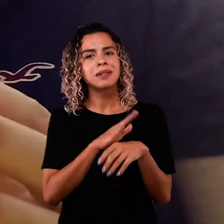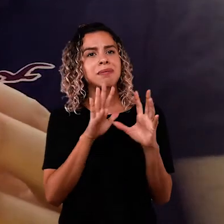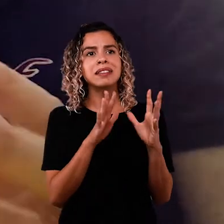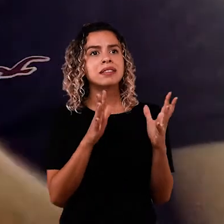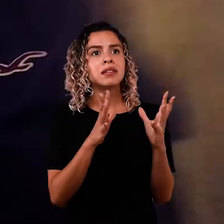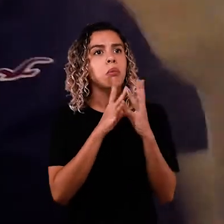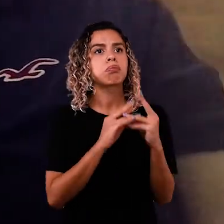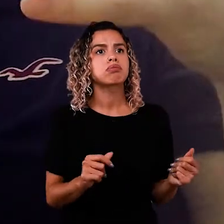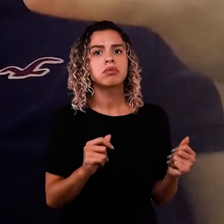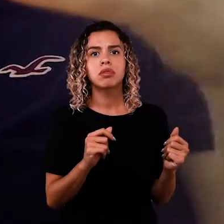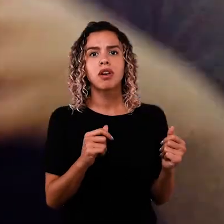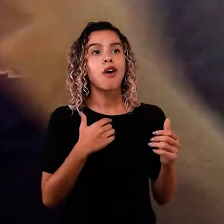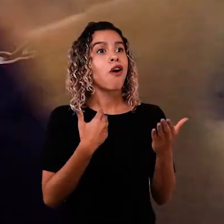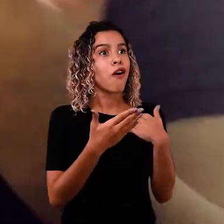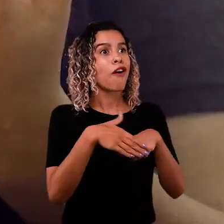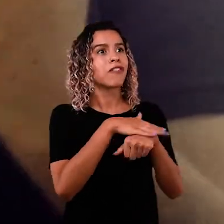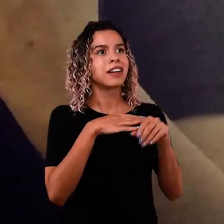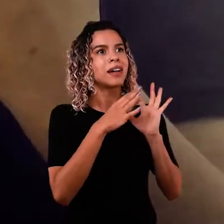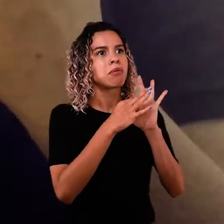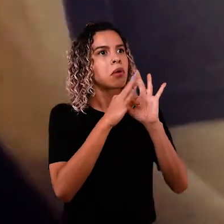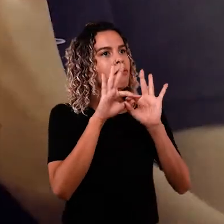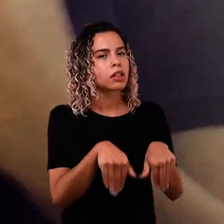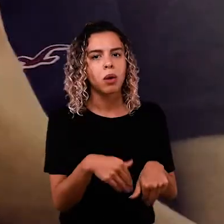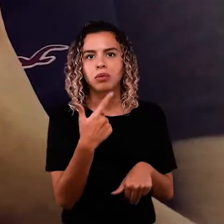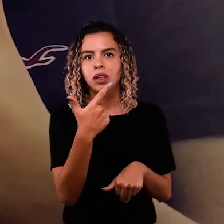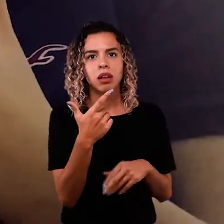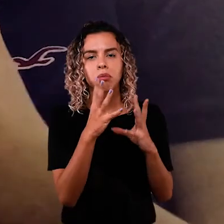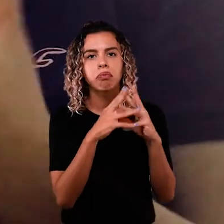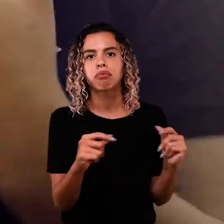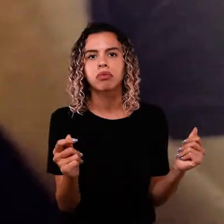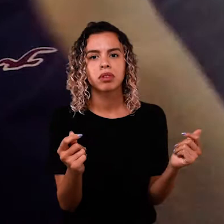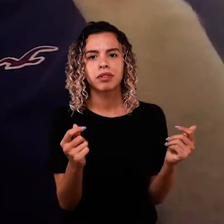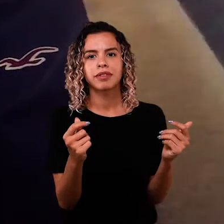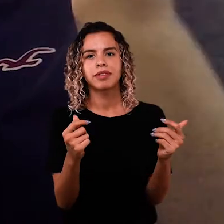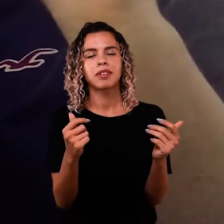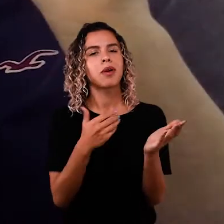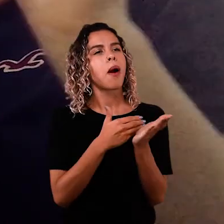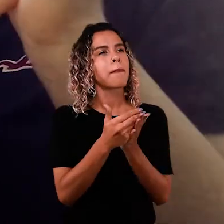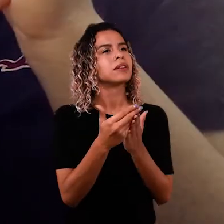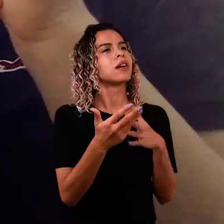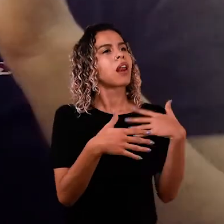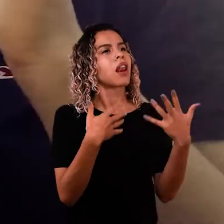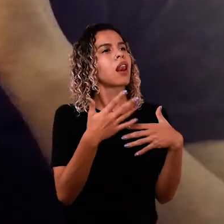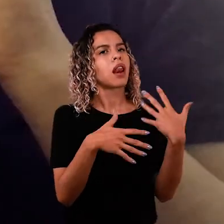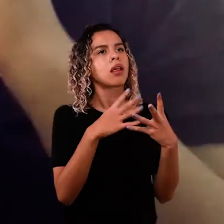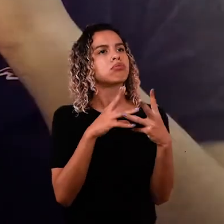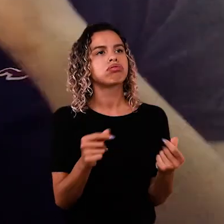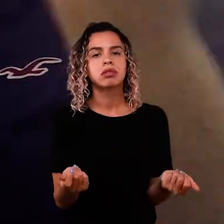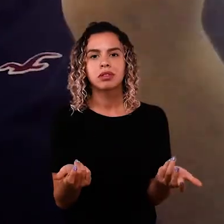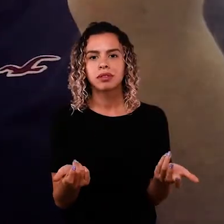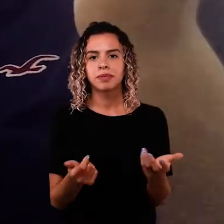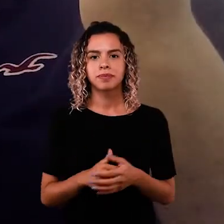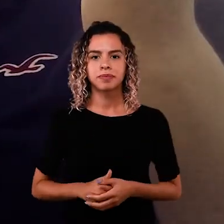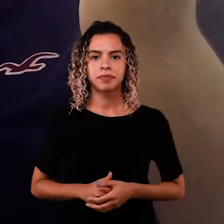horas que a conversa morre. Tipo, a conversa não tem início, meio e fim. A conversa sempre tem um início, um meio, e no